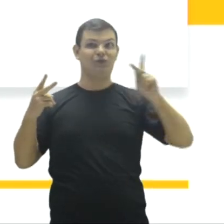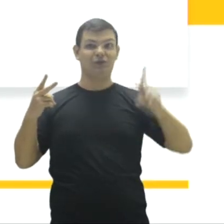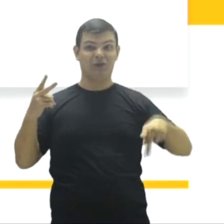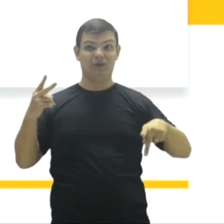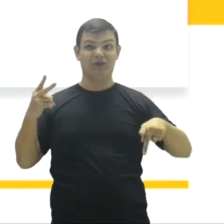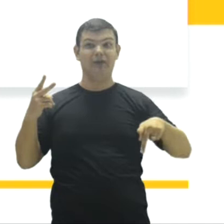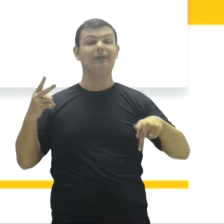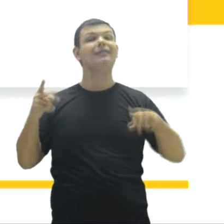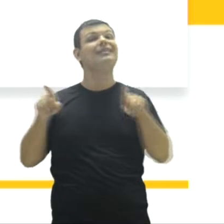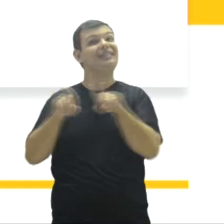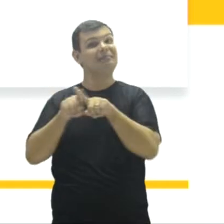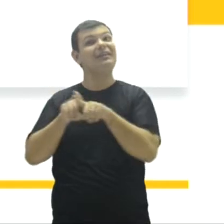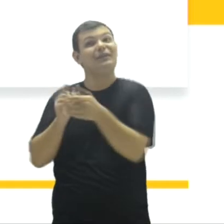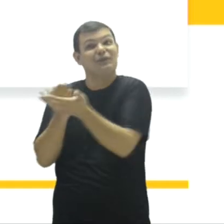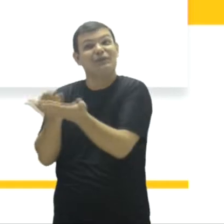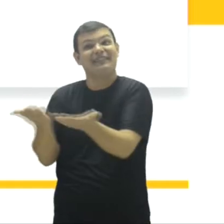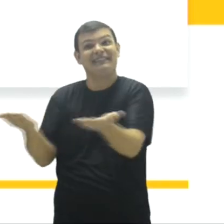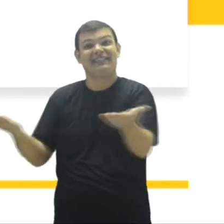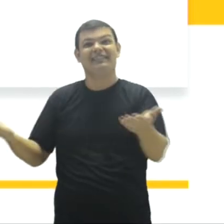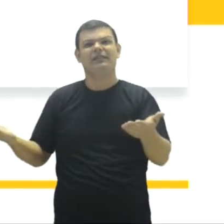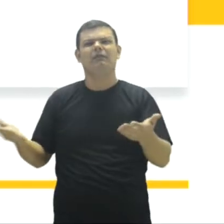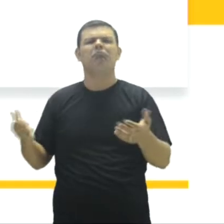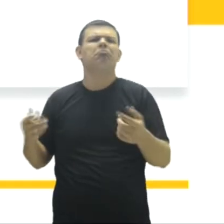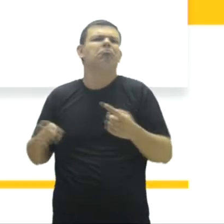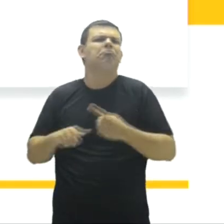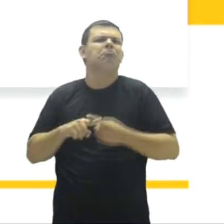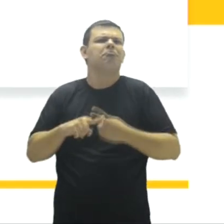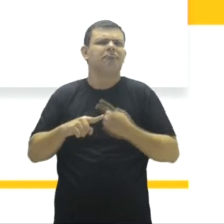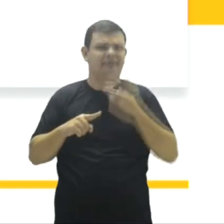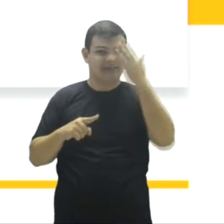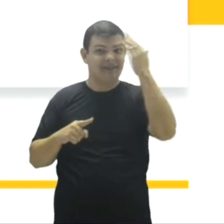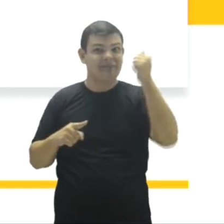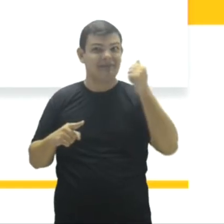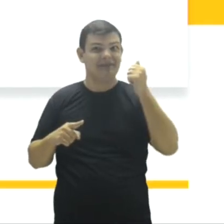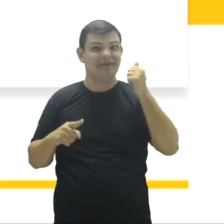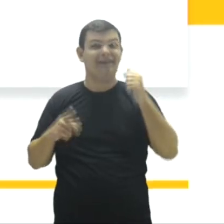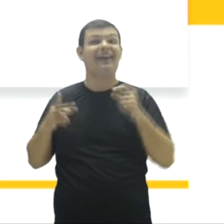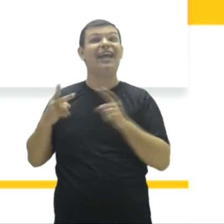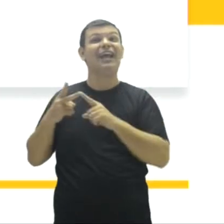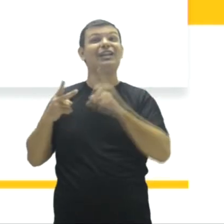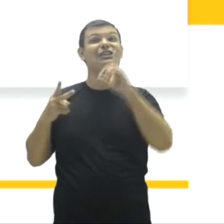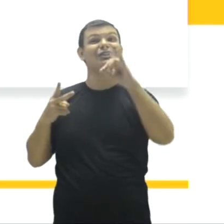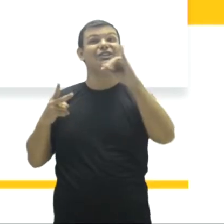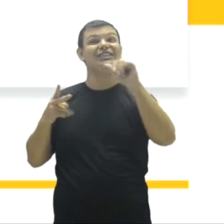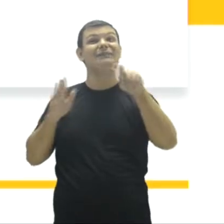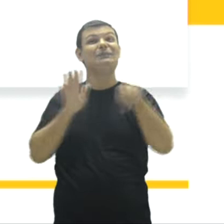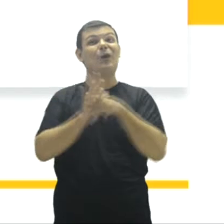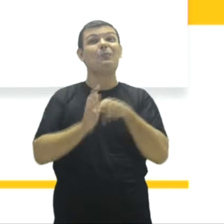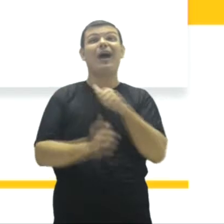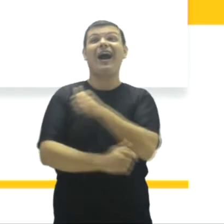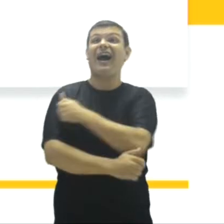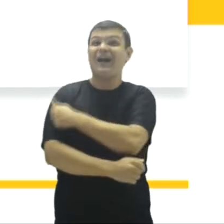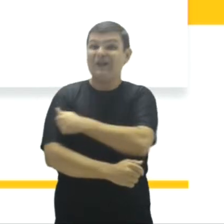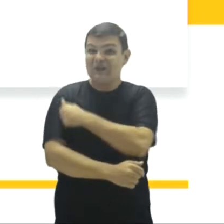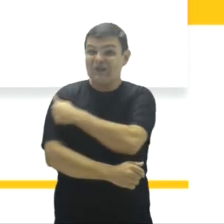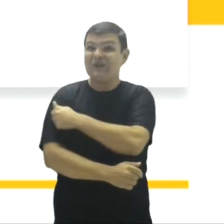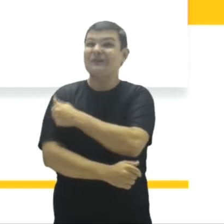e para vocês. Sabe por quê, crianças? Porque é o Dia do Estudante, o